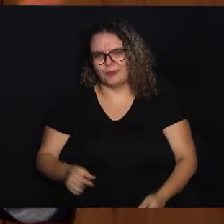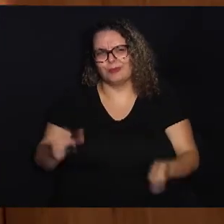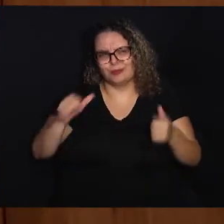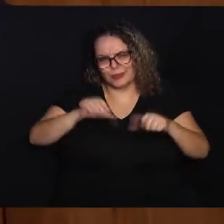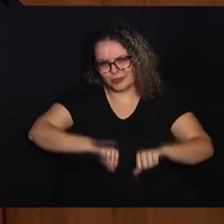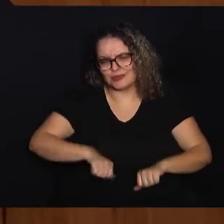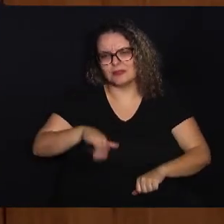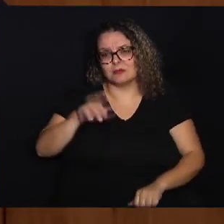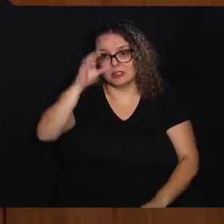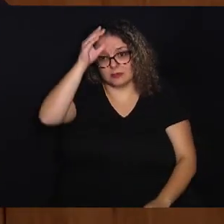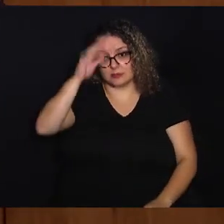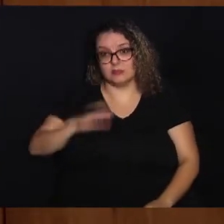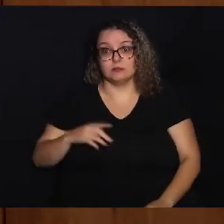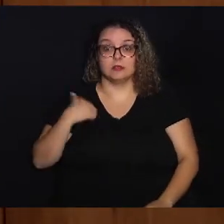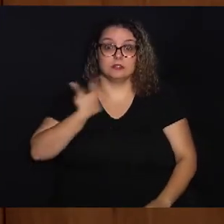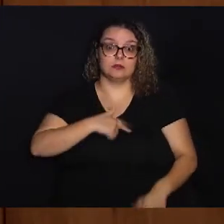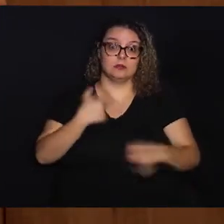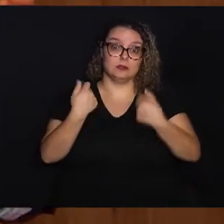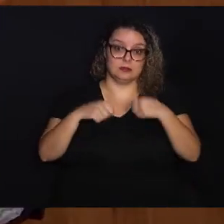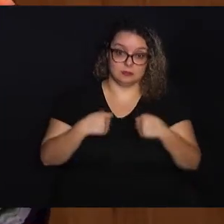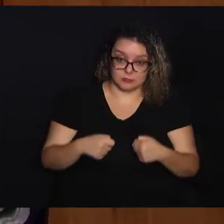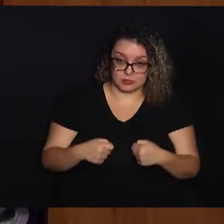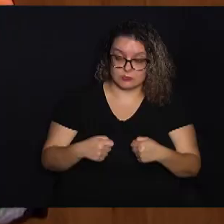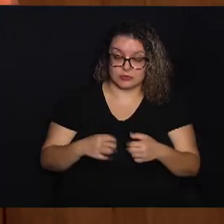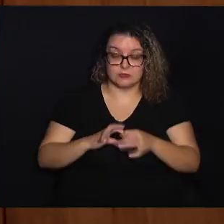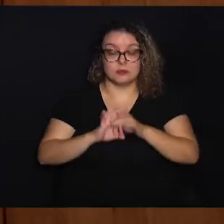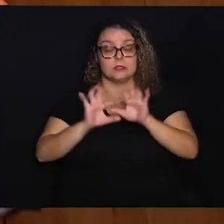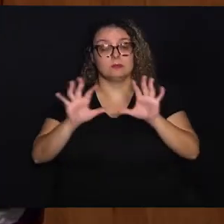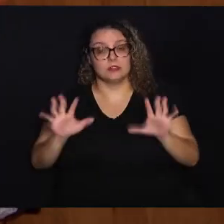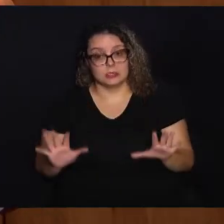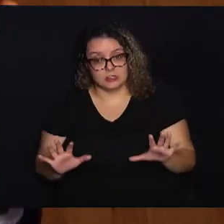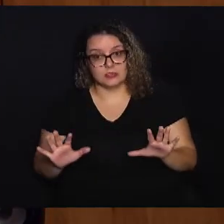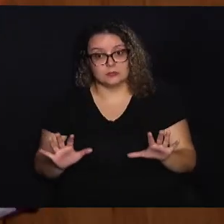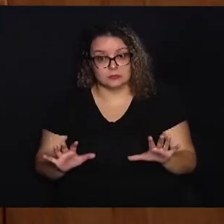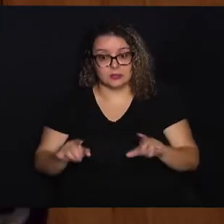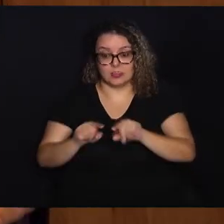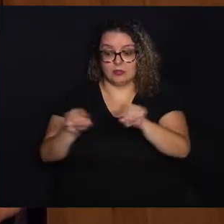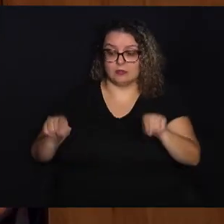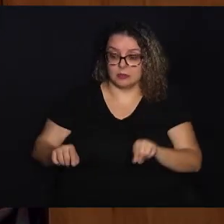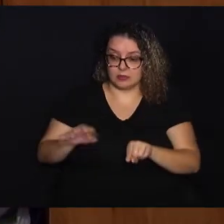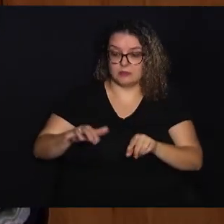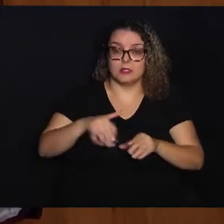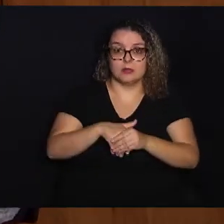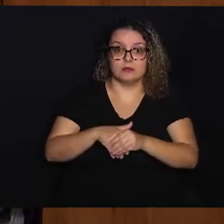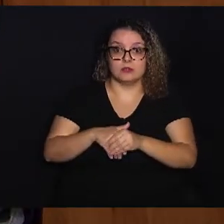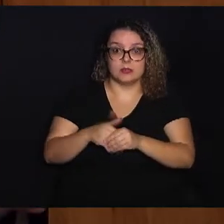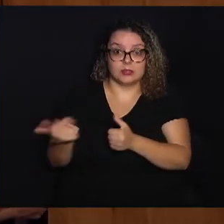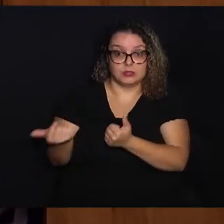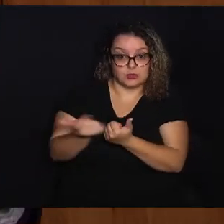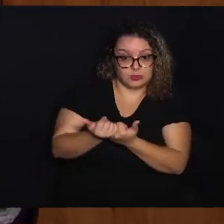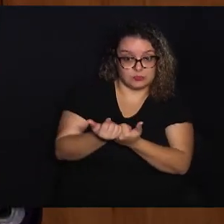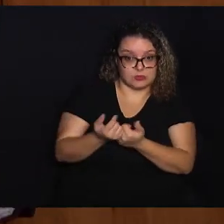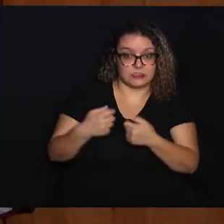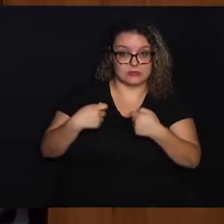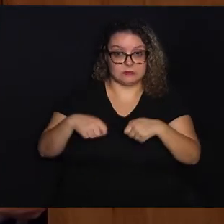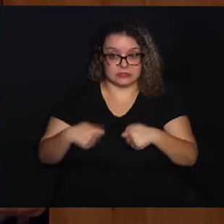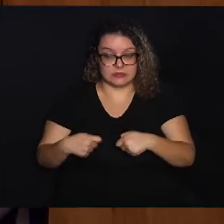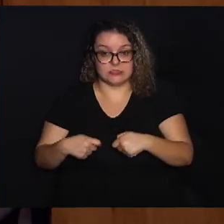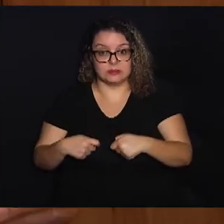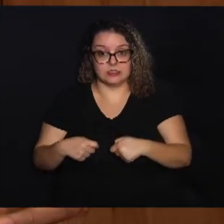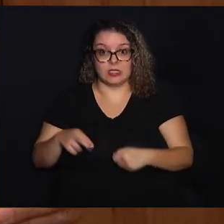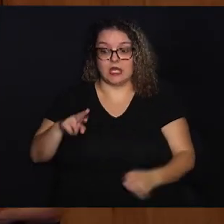eleitor. Então nós precisamos ter à disposição essas urnas reservas, esse contingenciamento de